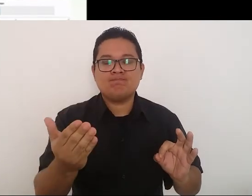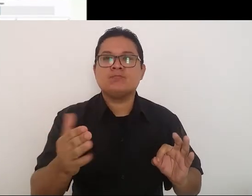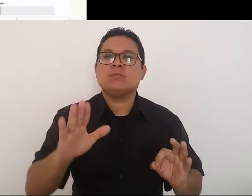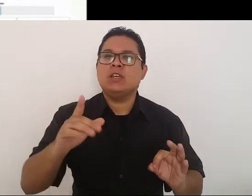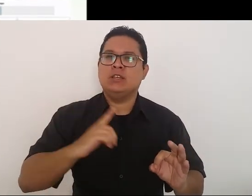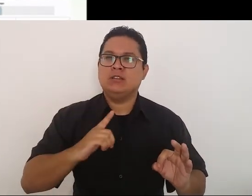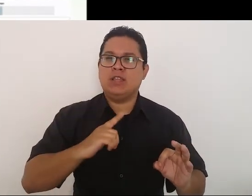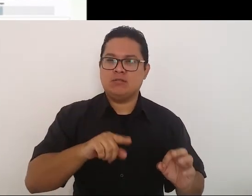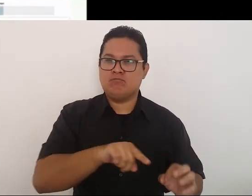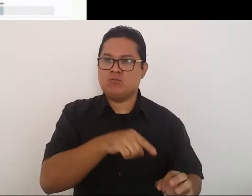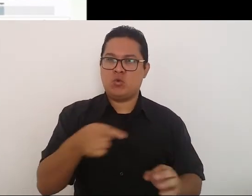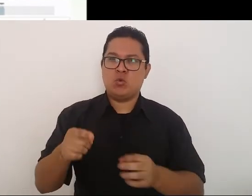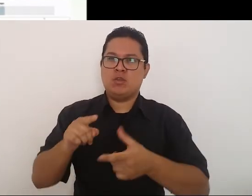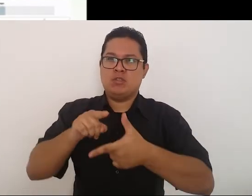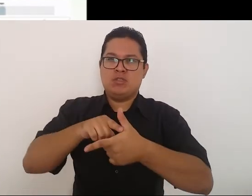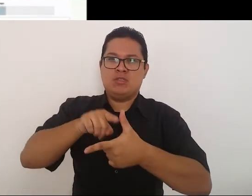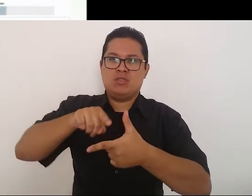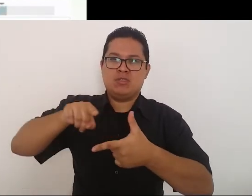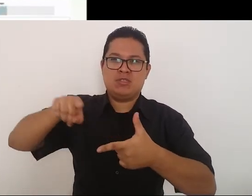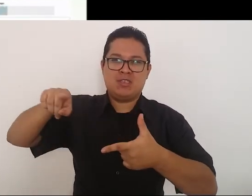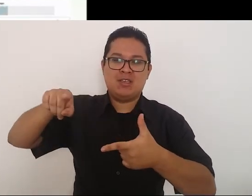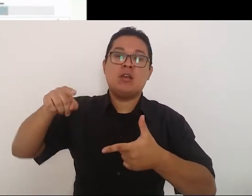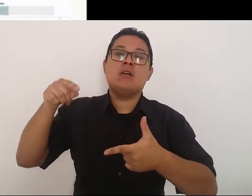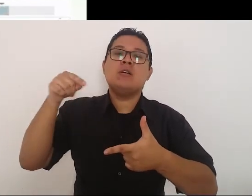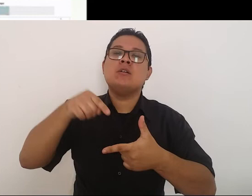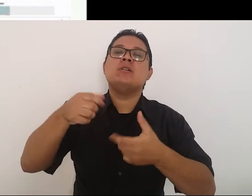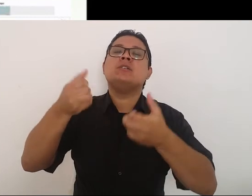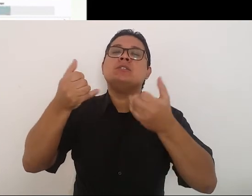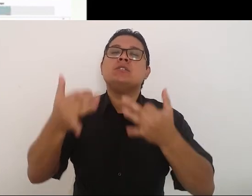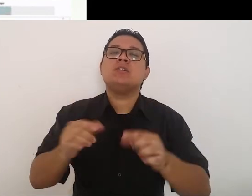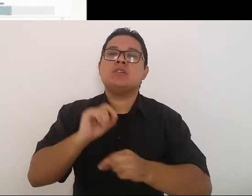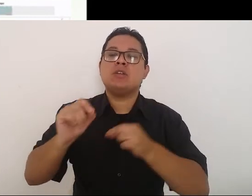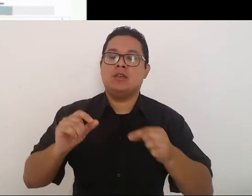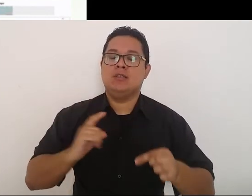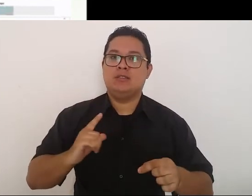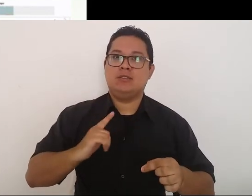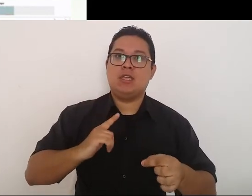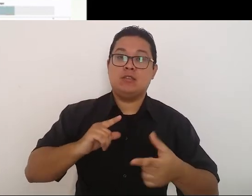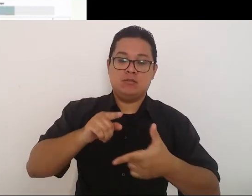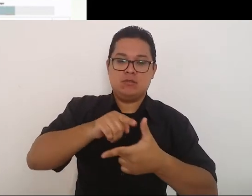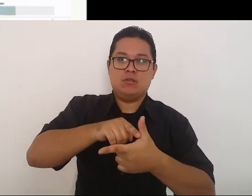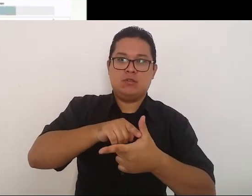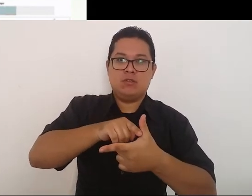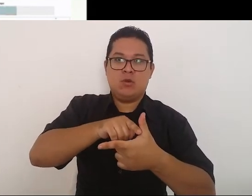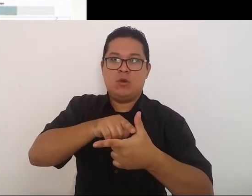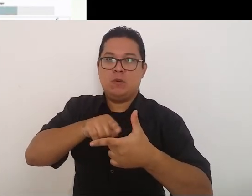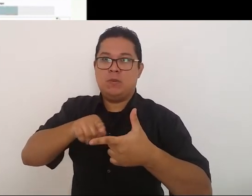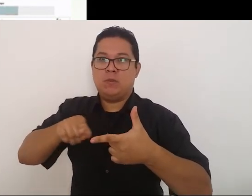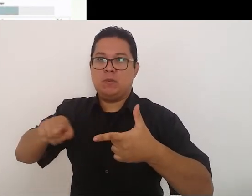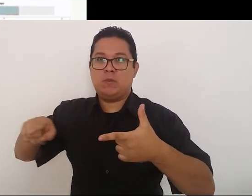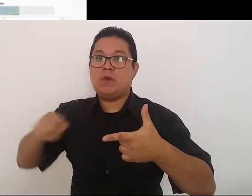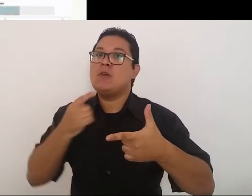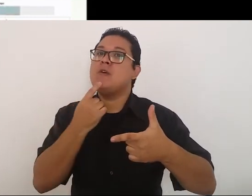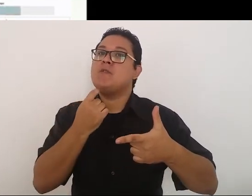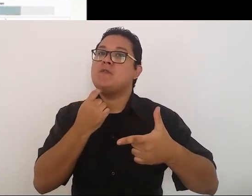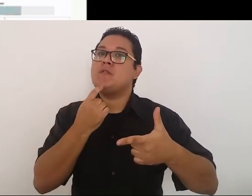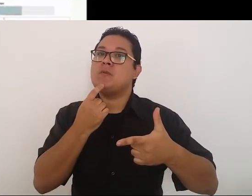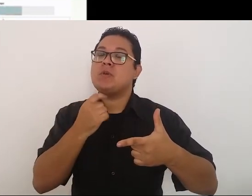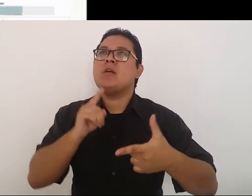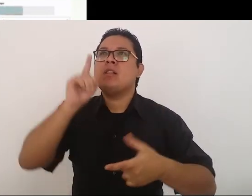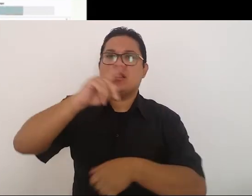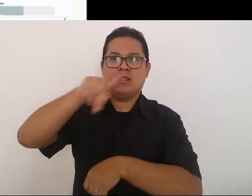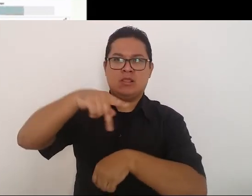linha vermelha do gráfico é o número de leitos de UTI disponíveis na Inglaterra.